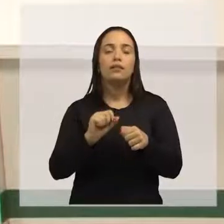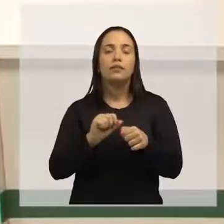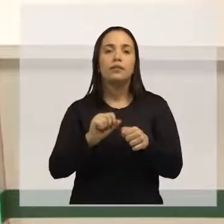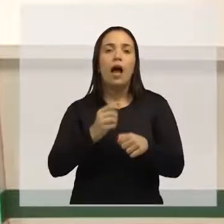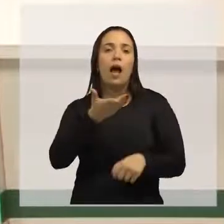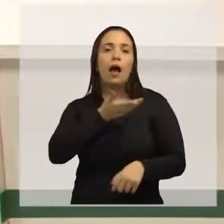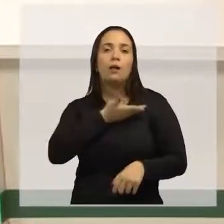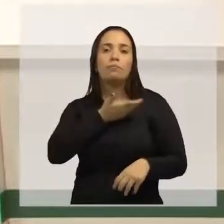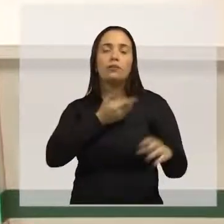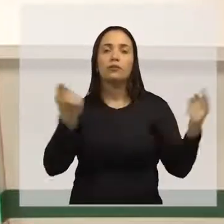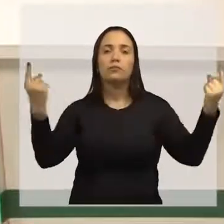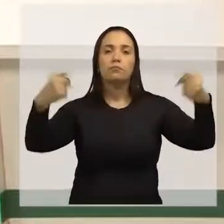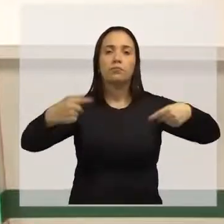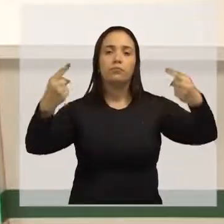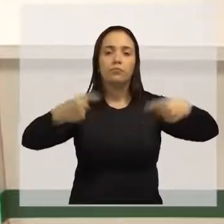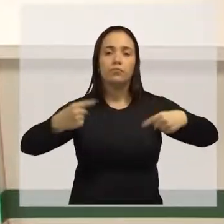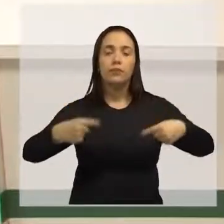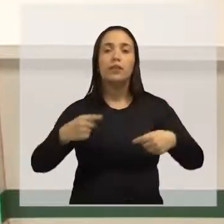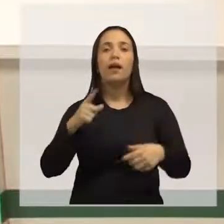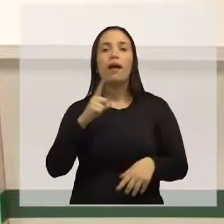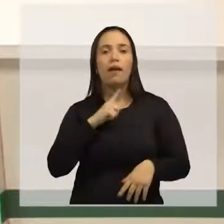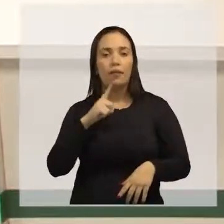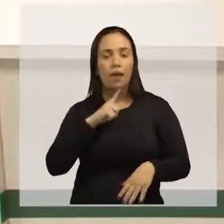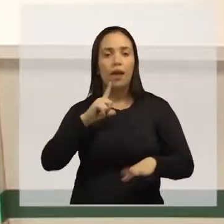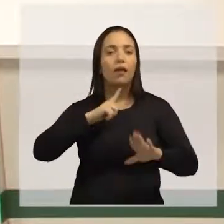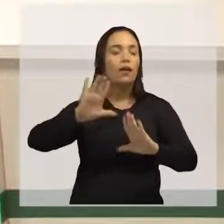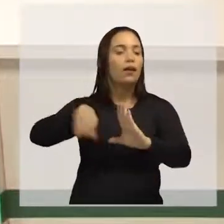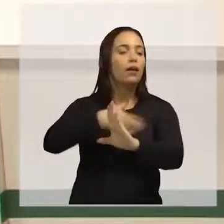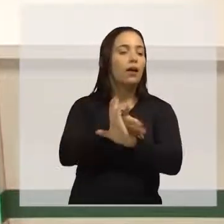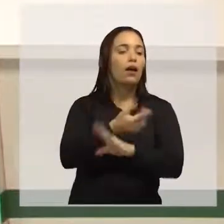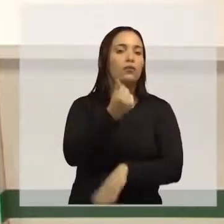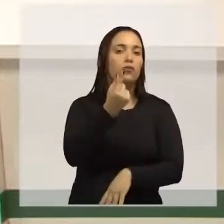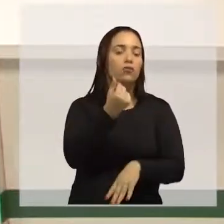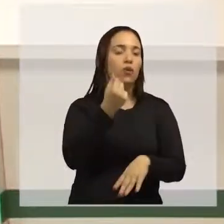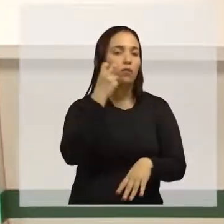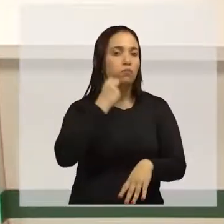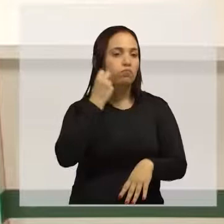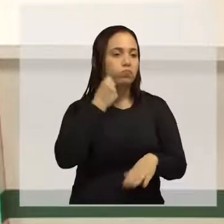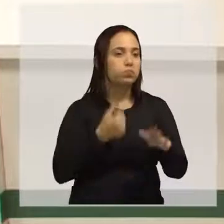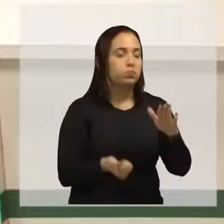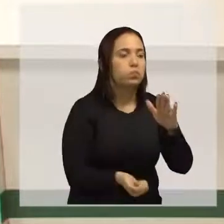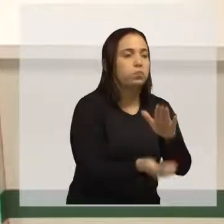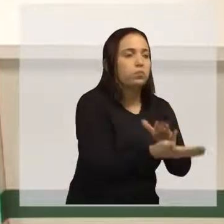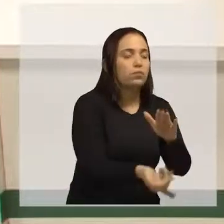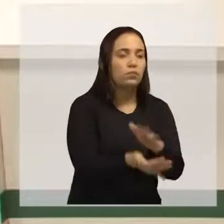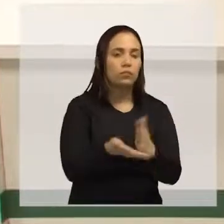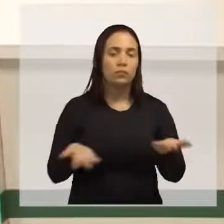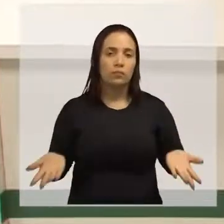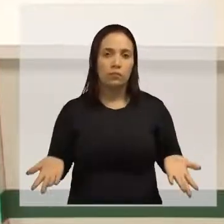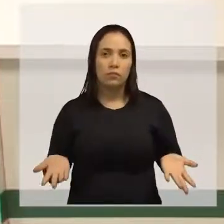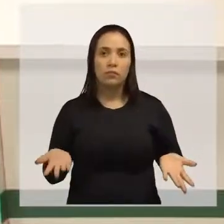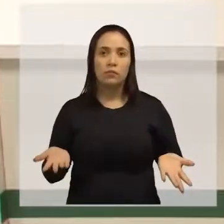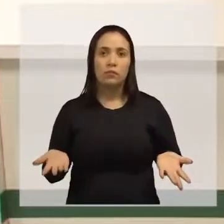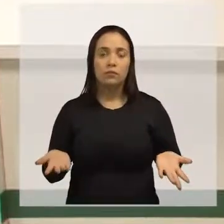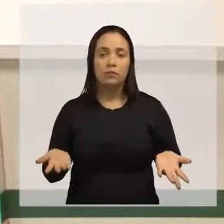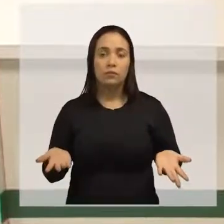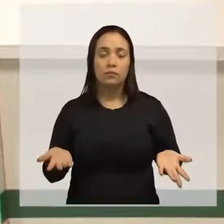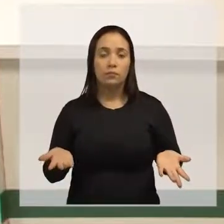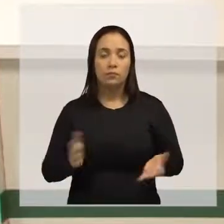Com seleções sem expressão só para ganhar dinheiro, valorizando o jogador para empresário e nada de treinar a